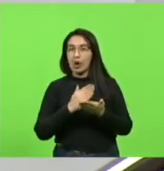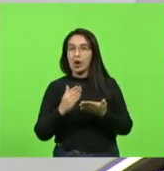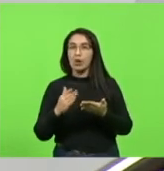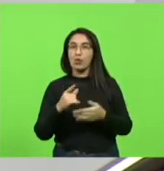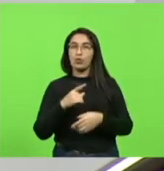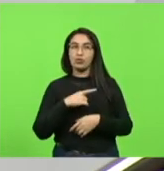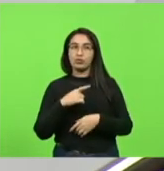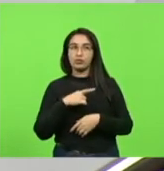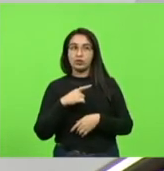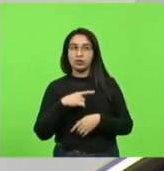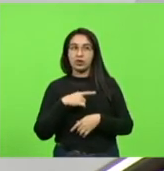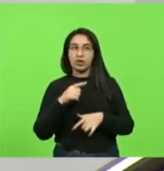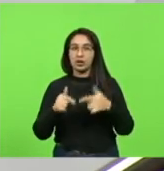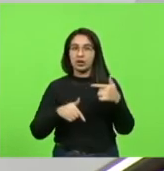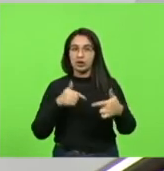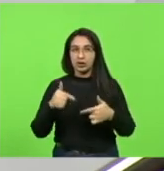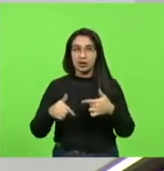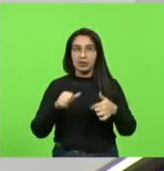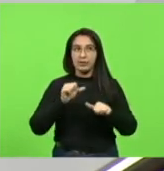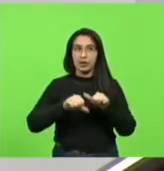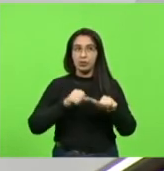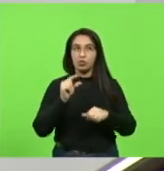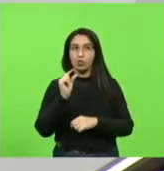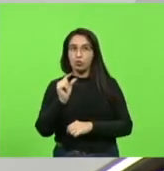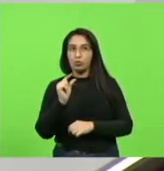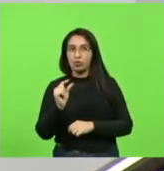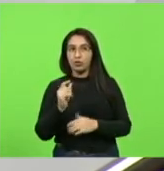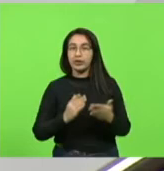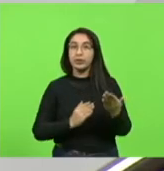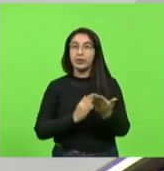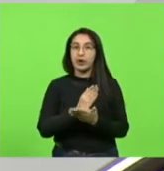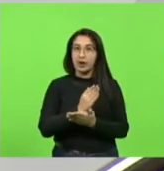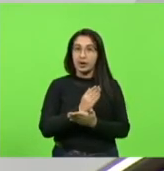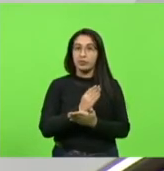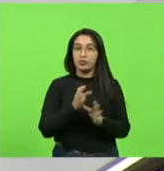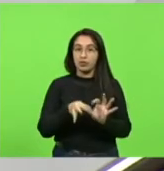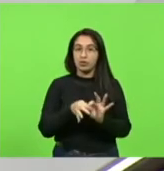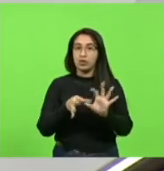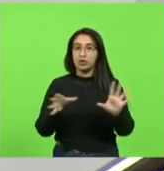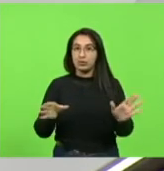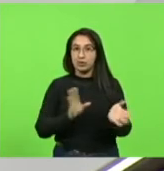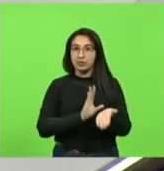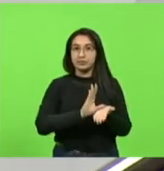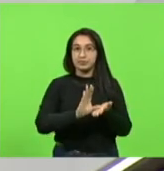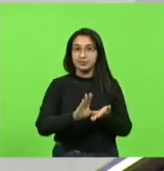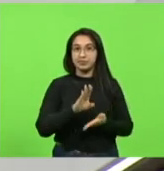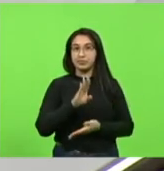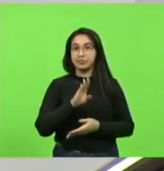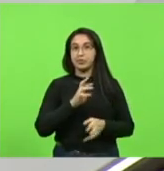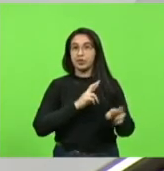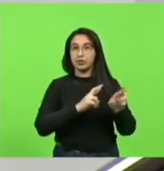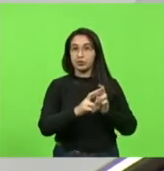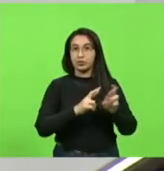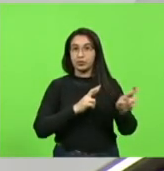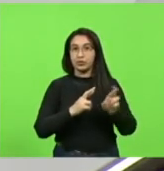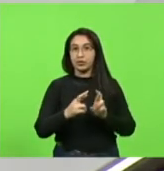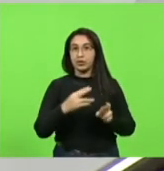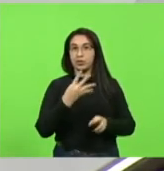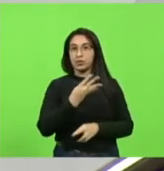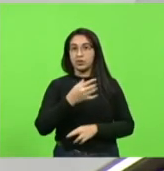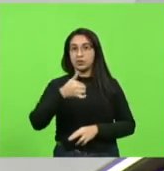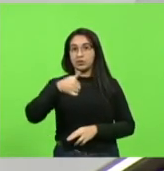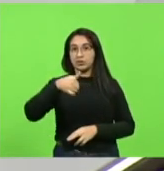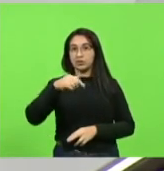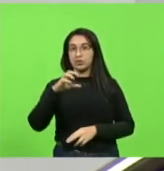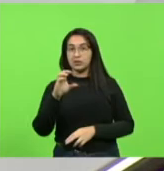mudado alguns parafusos, porque a gente não consegue entender. Nós aprovamos um projeto liberando recursos para a BR-470 e